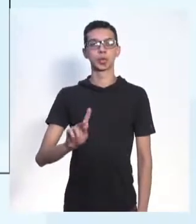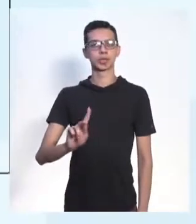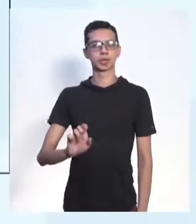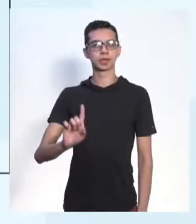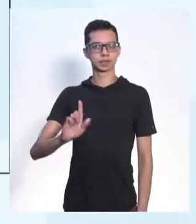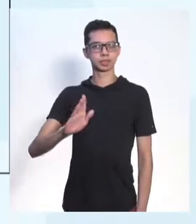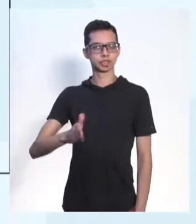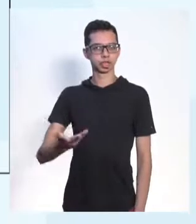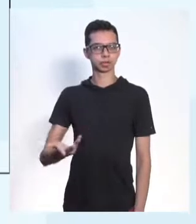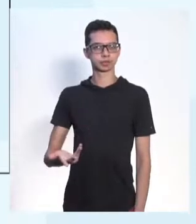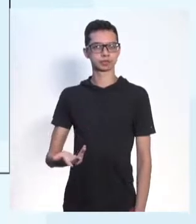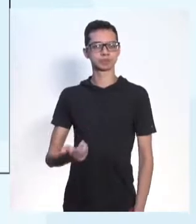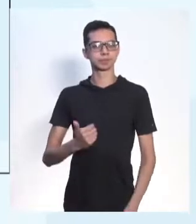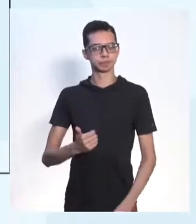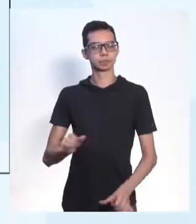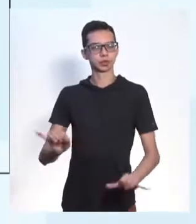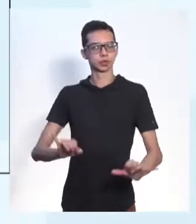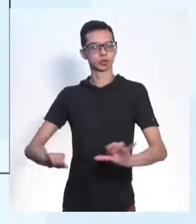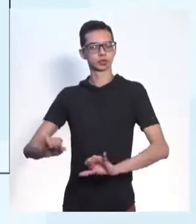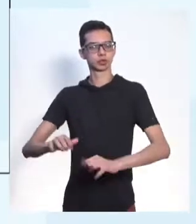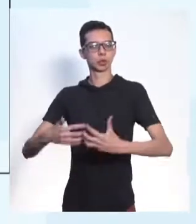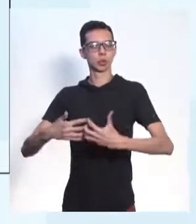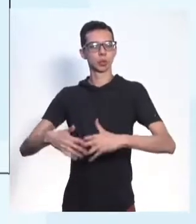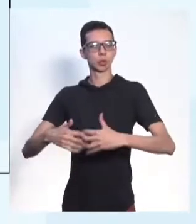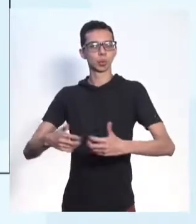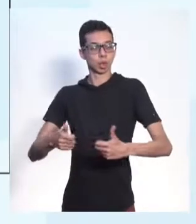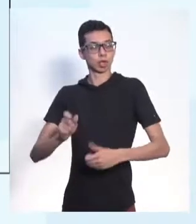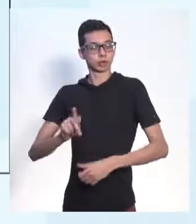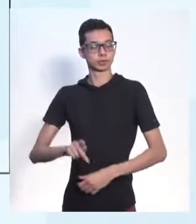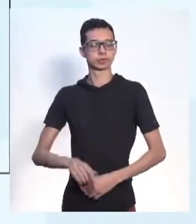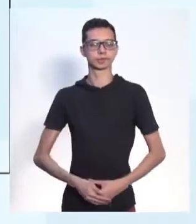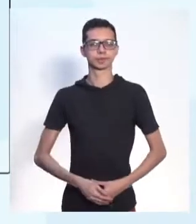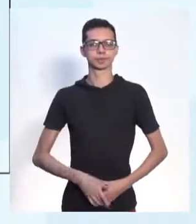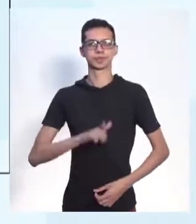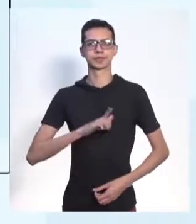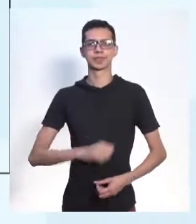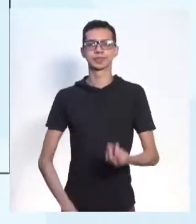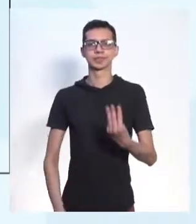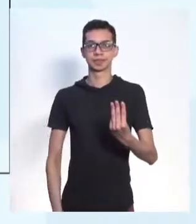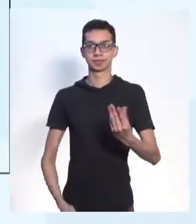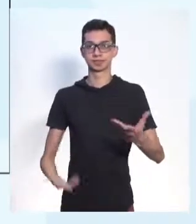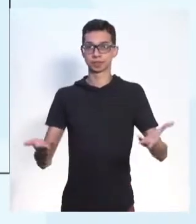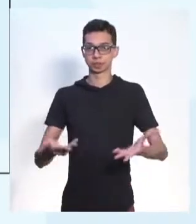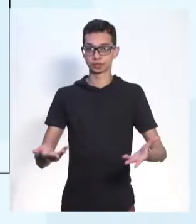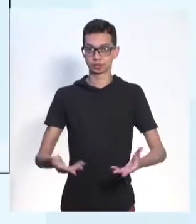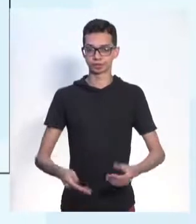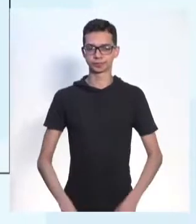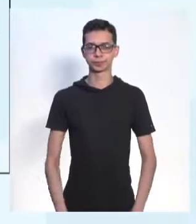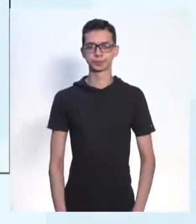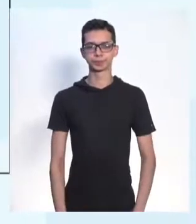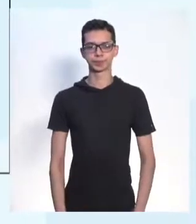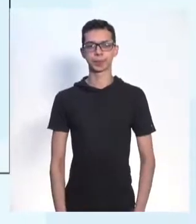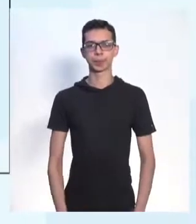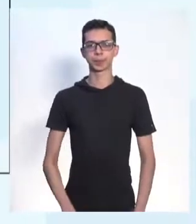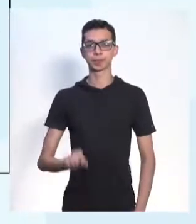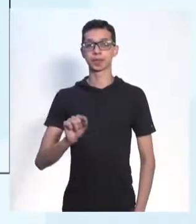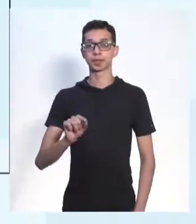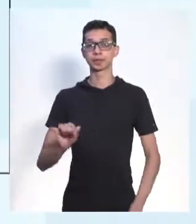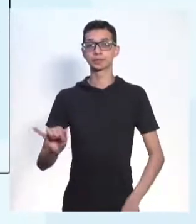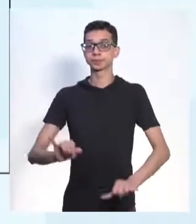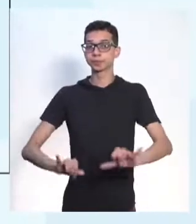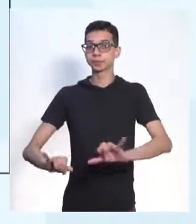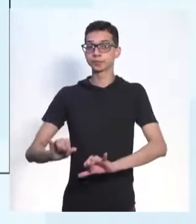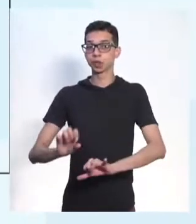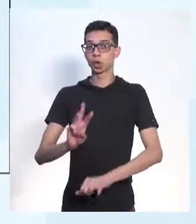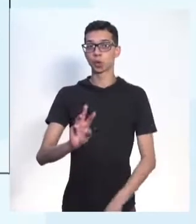Os experimentos funcionaram. Isso. Agora a gente tem a 3. The experiment wasn't successful.